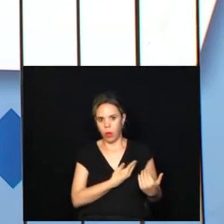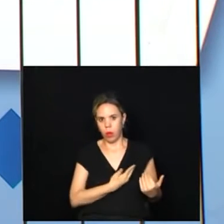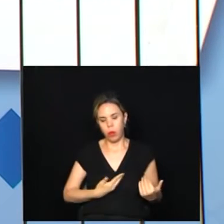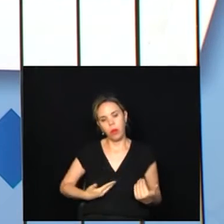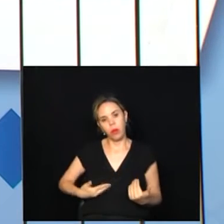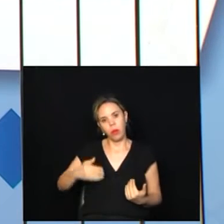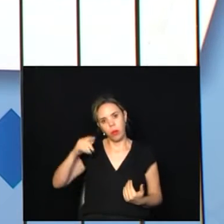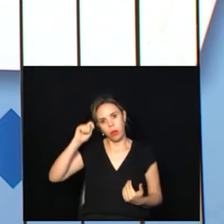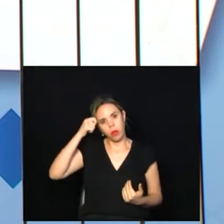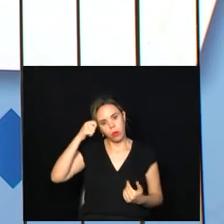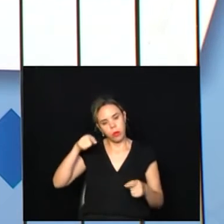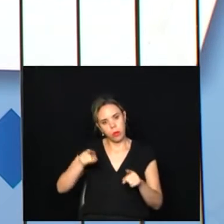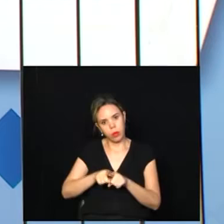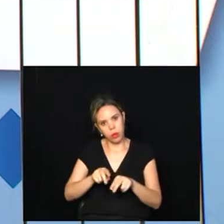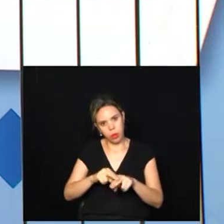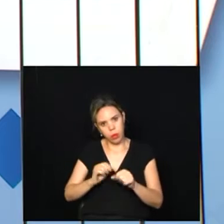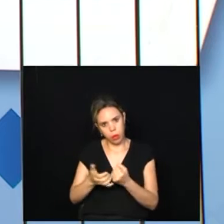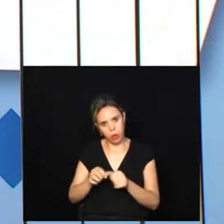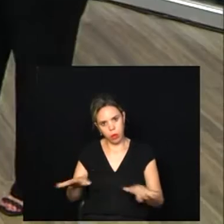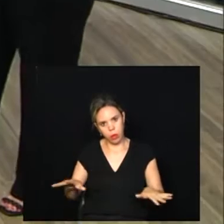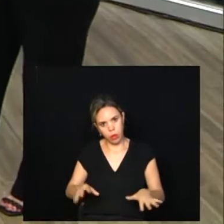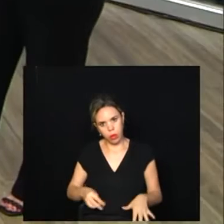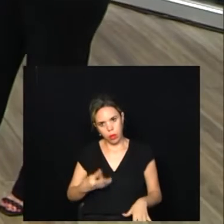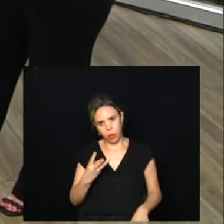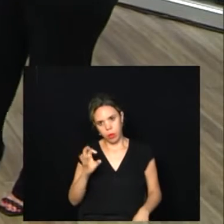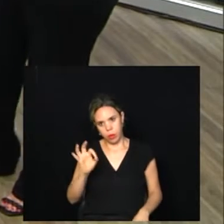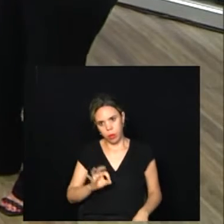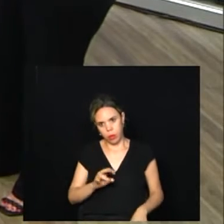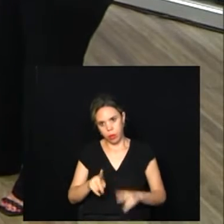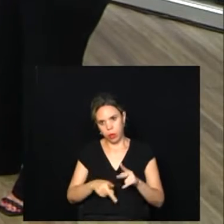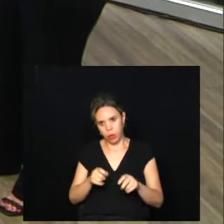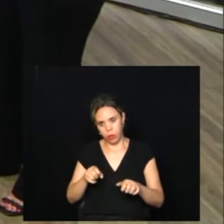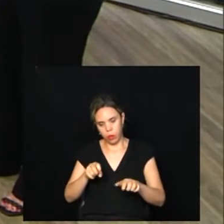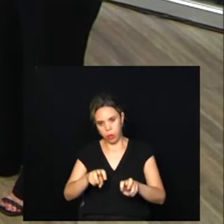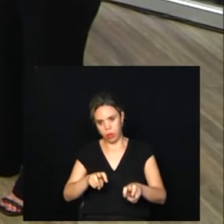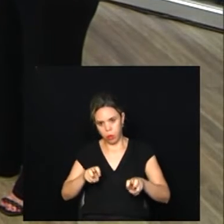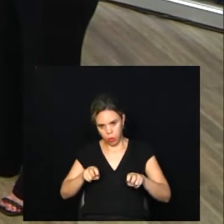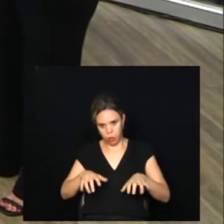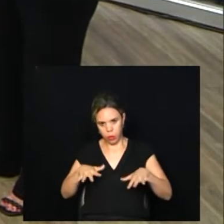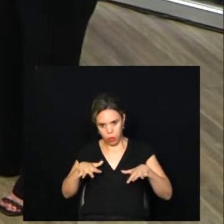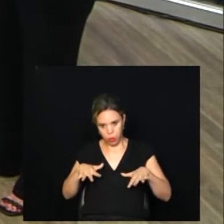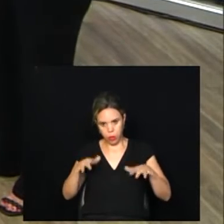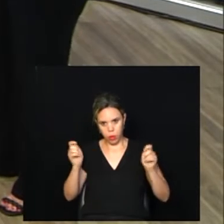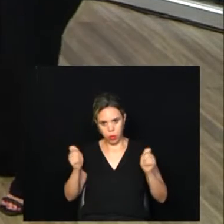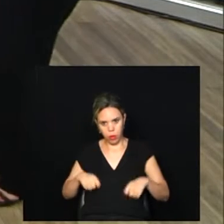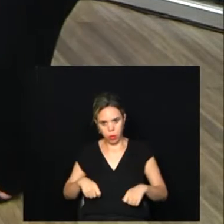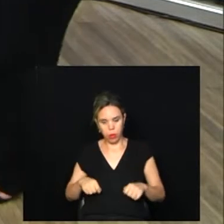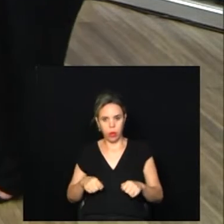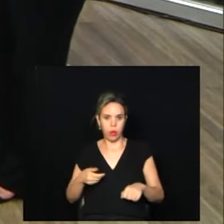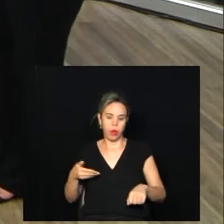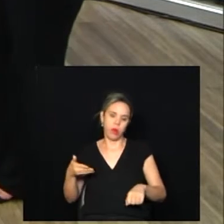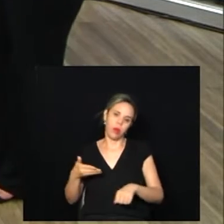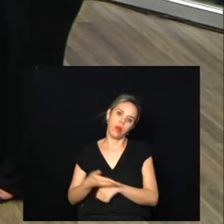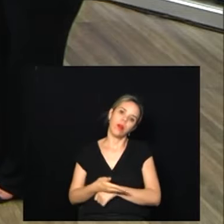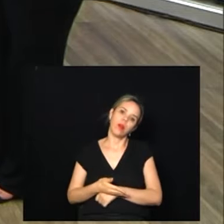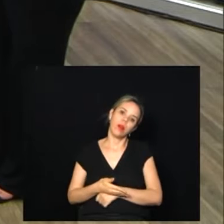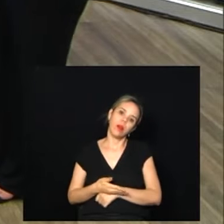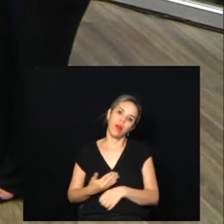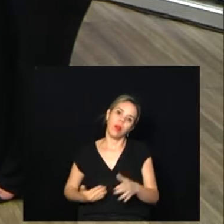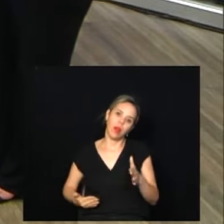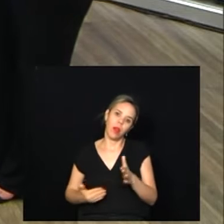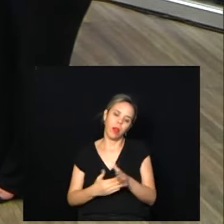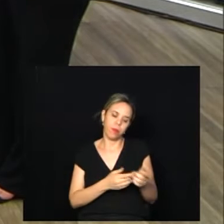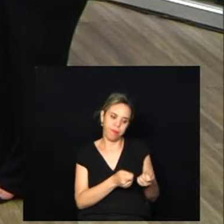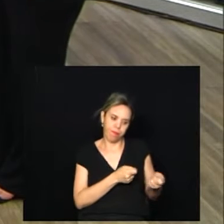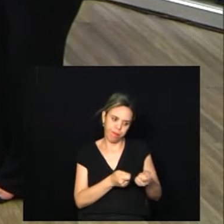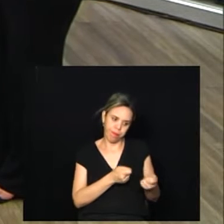Lembrando que, em função da pandemia, Gabriel, 35% da capacidade do plenário, então essa entrada ela é